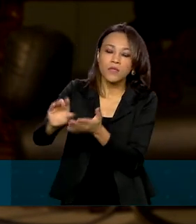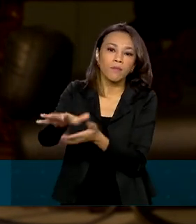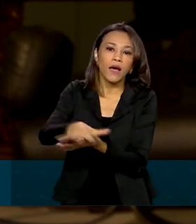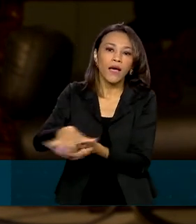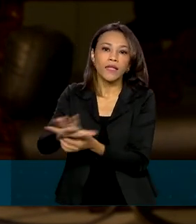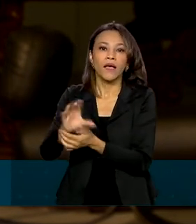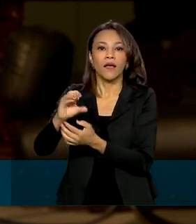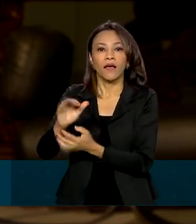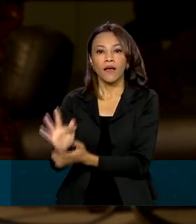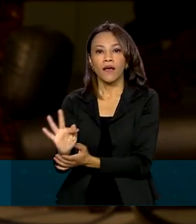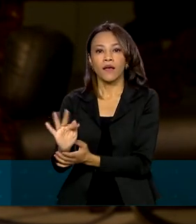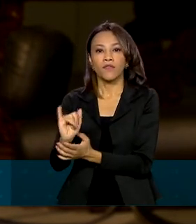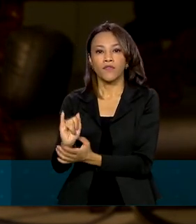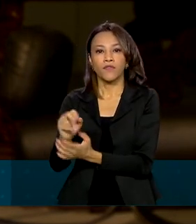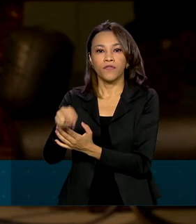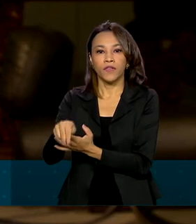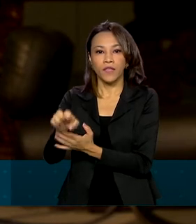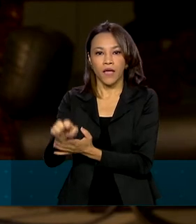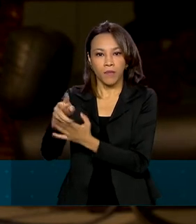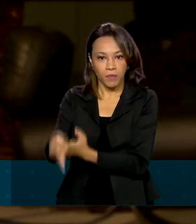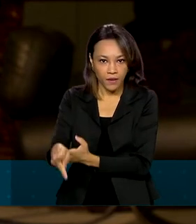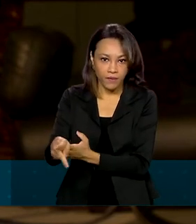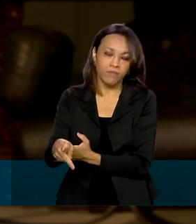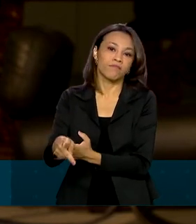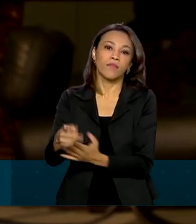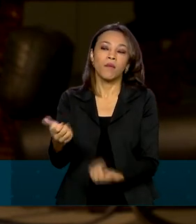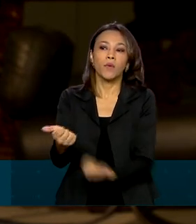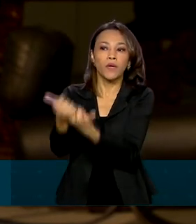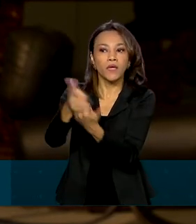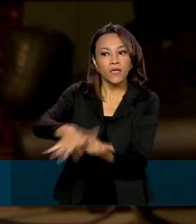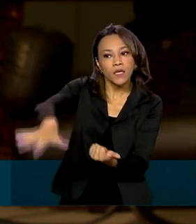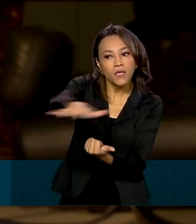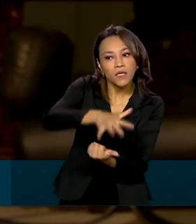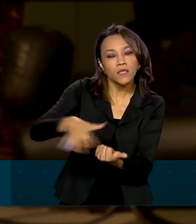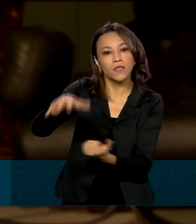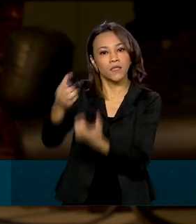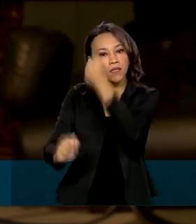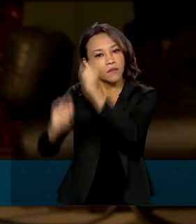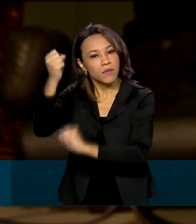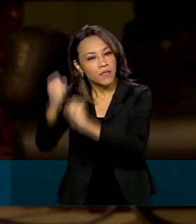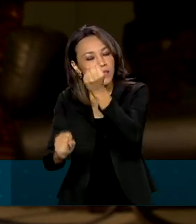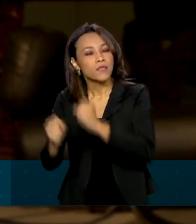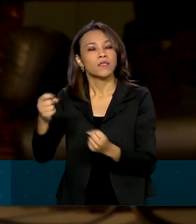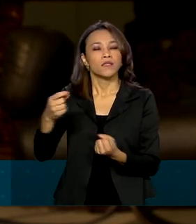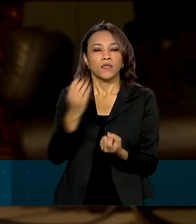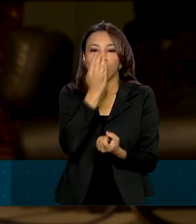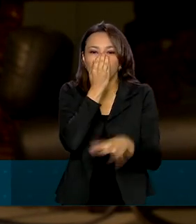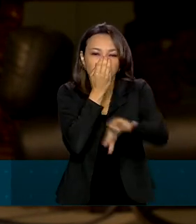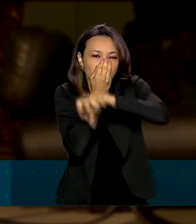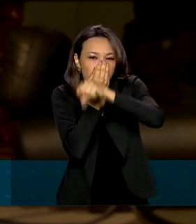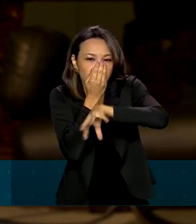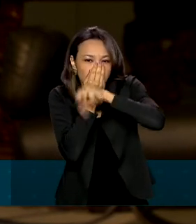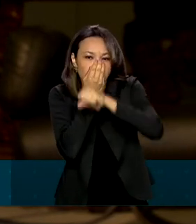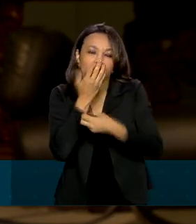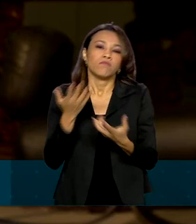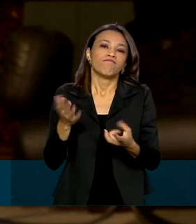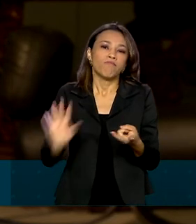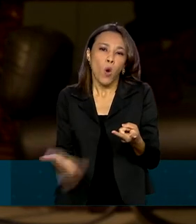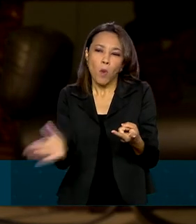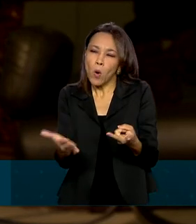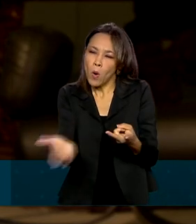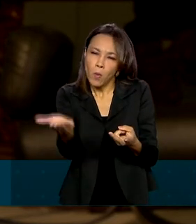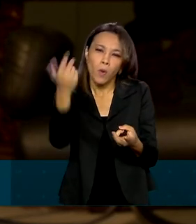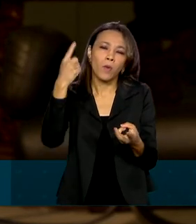equipamento, na mudança das linhas de produção das empresas, já pensando aí em ventiladores, equipamentos de proteção individual e